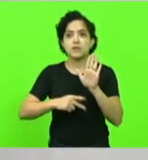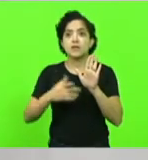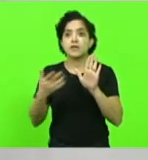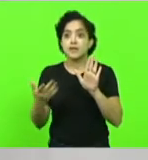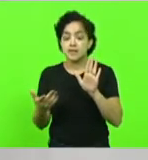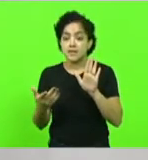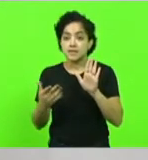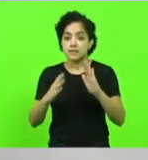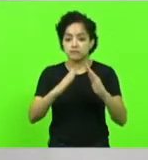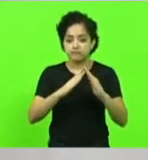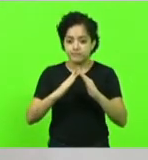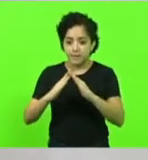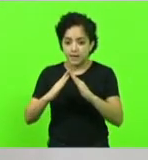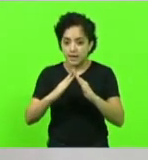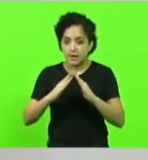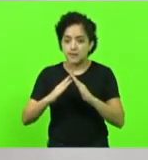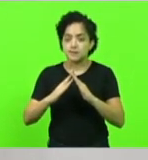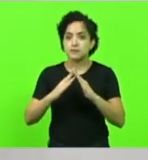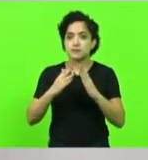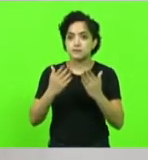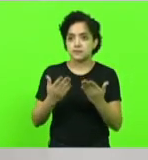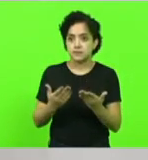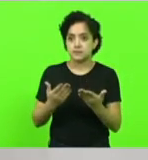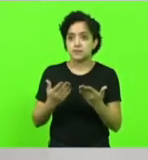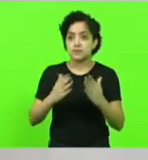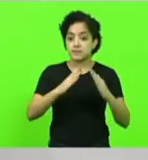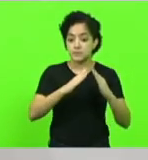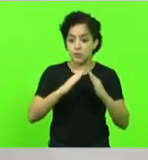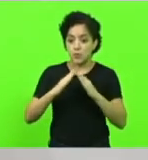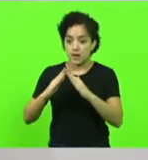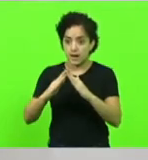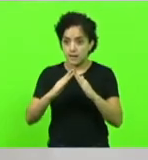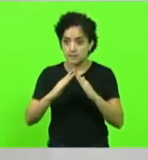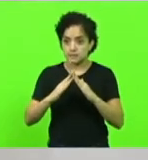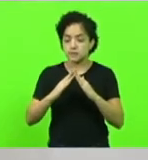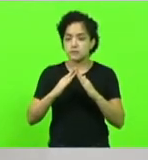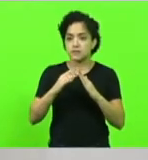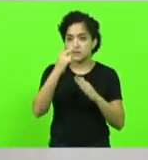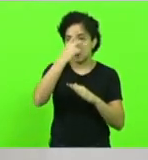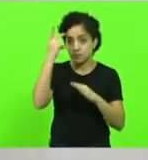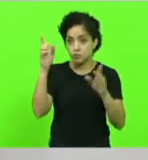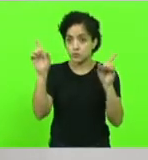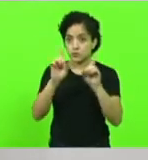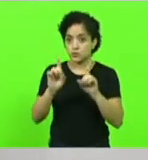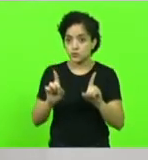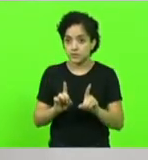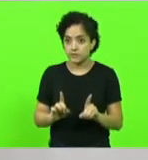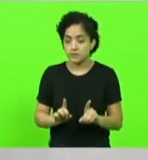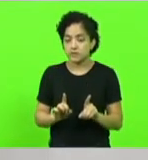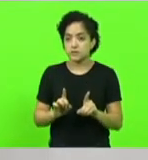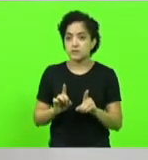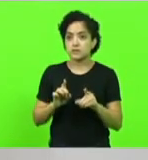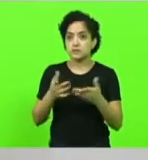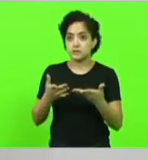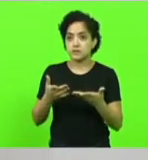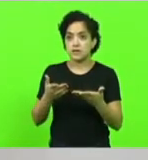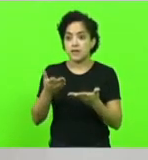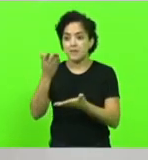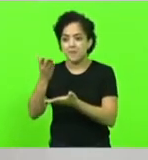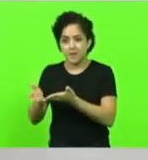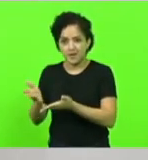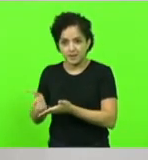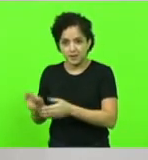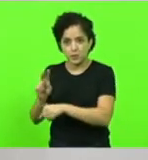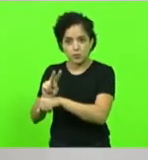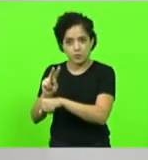de residências inclusivas, ou seja, são residências em que a pessoa com deficiência, uma vez tenha perdido os seus